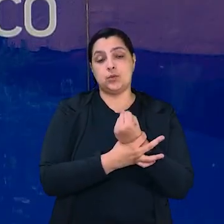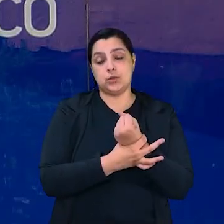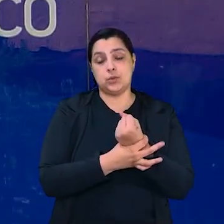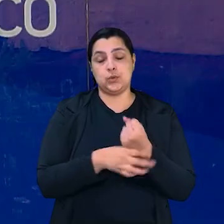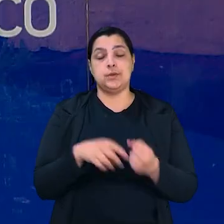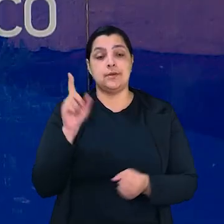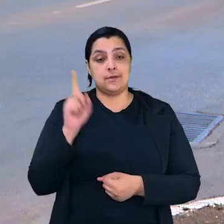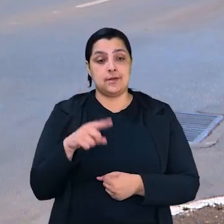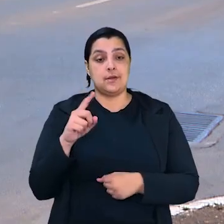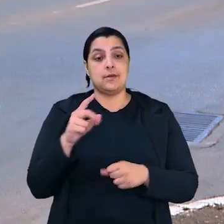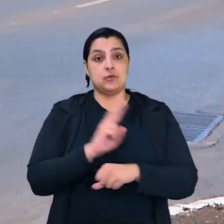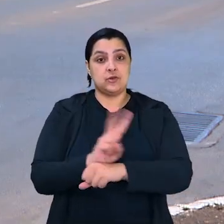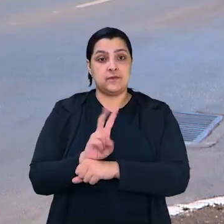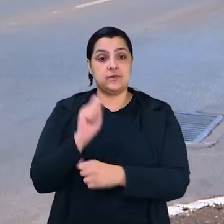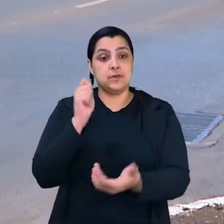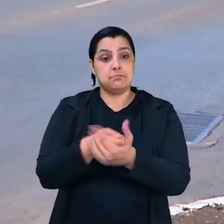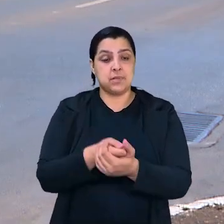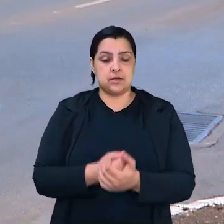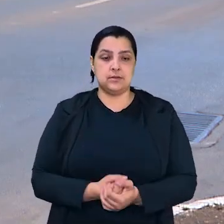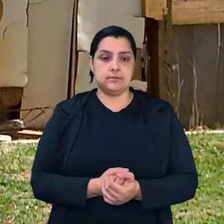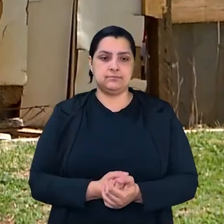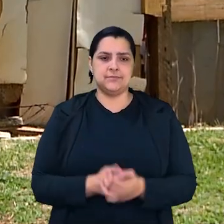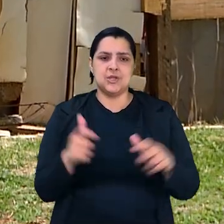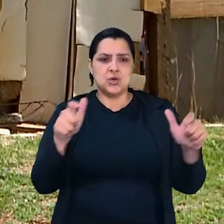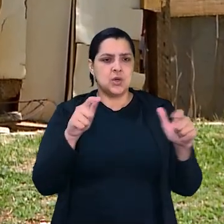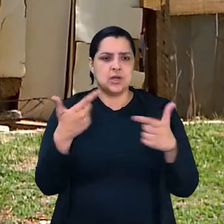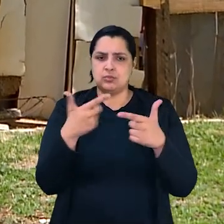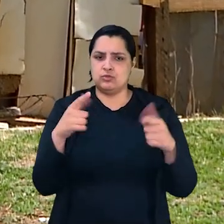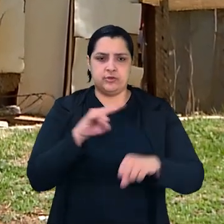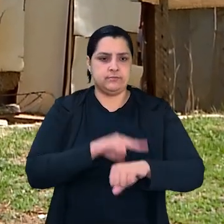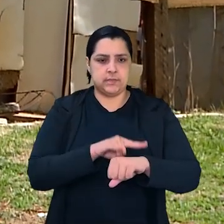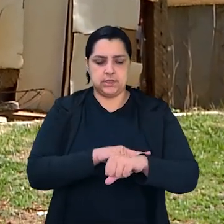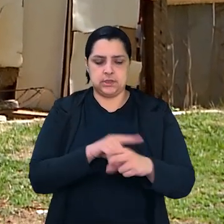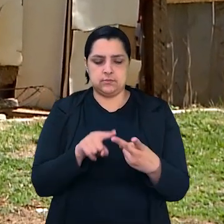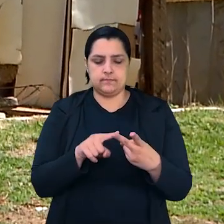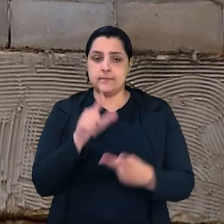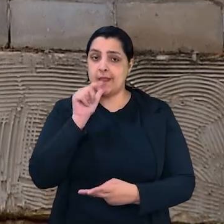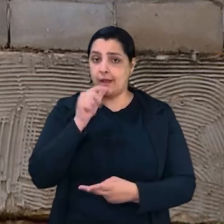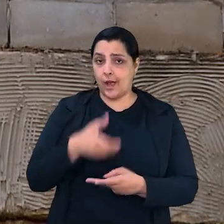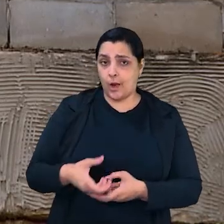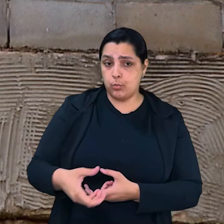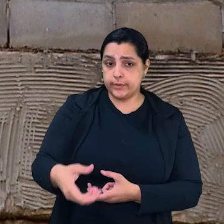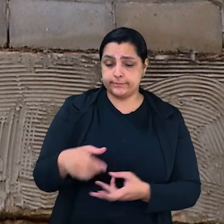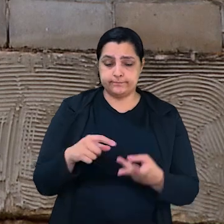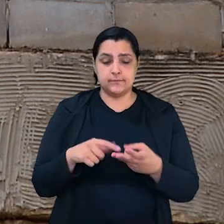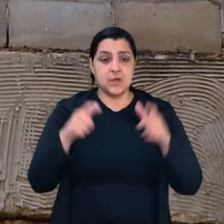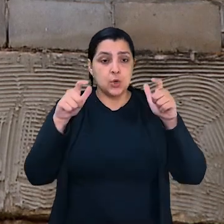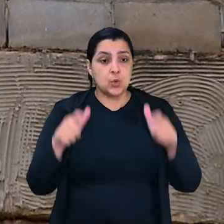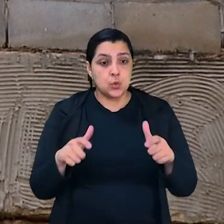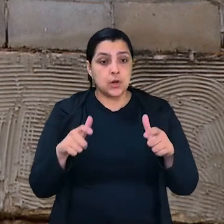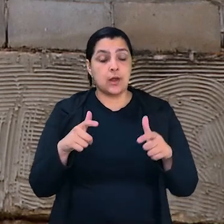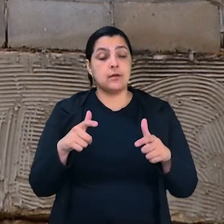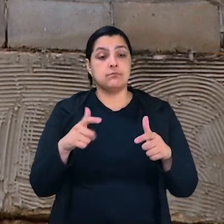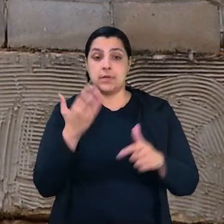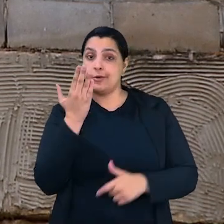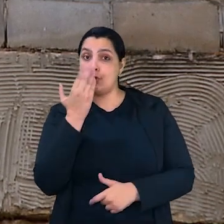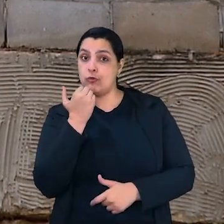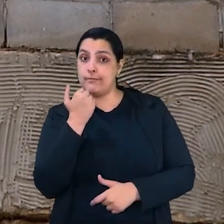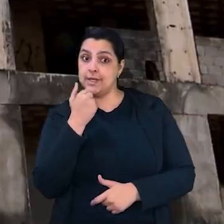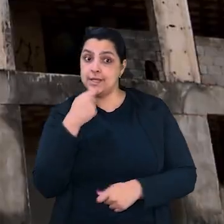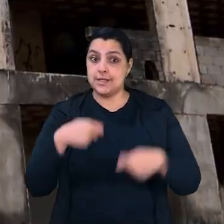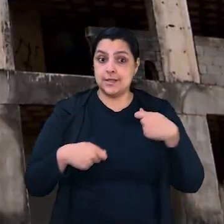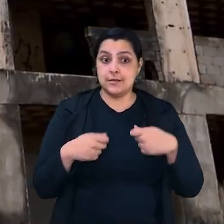Caixa Seguradora, tomadora dos serviços. Segundo ele, os locais não tinham banheiro, água encanada, espaço adequado